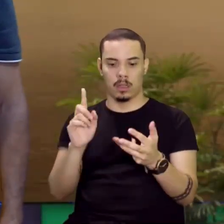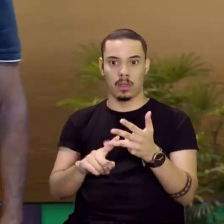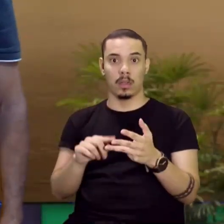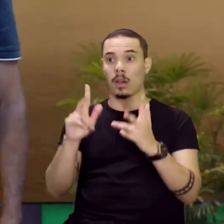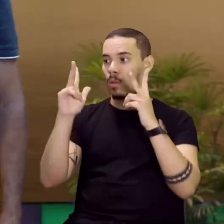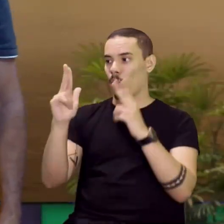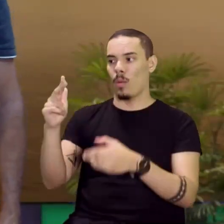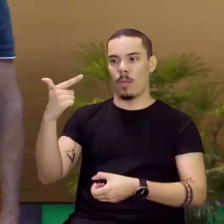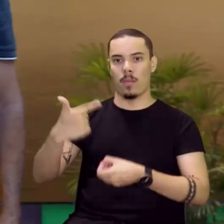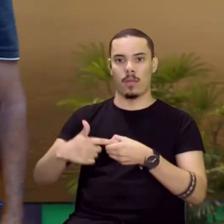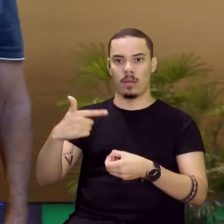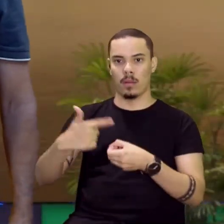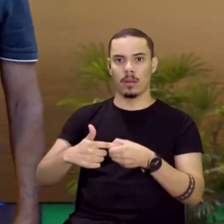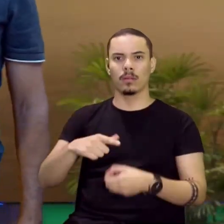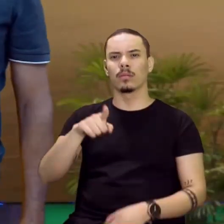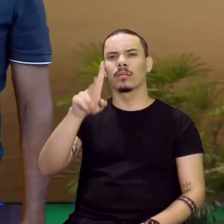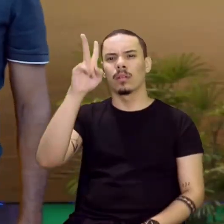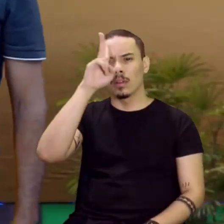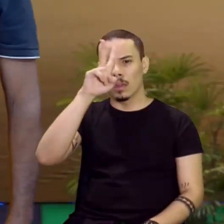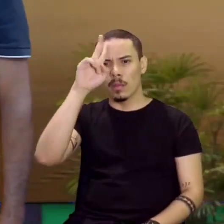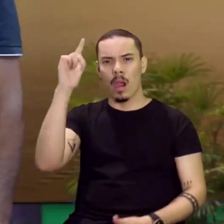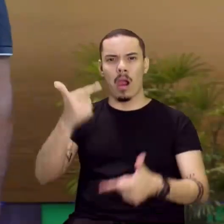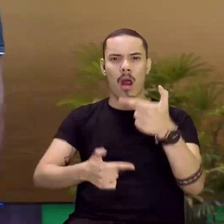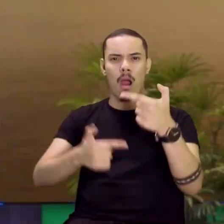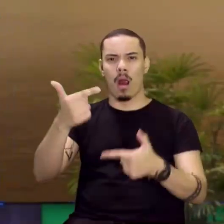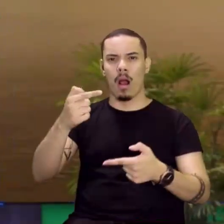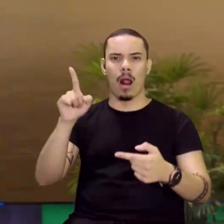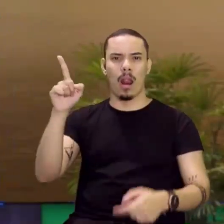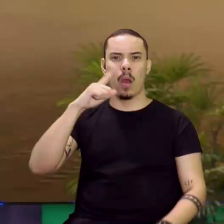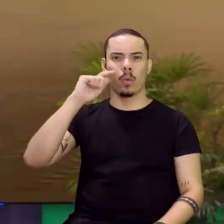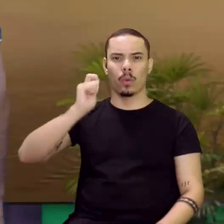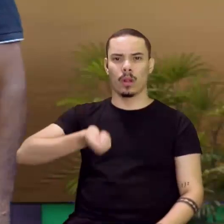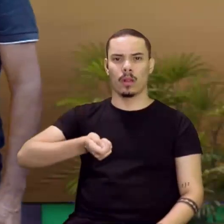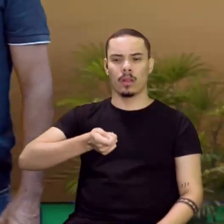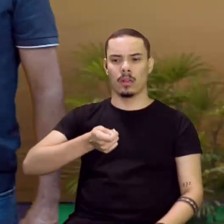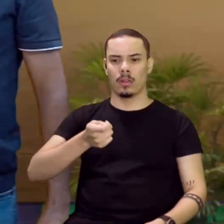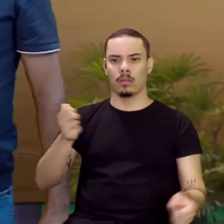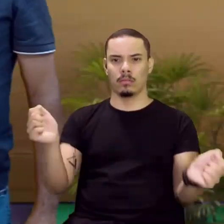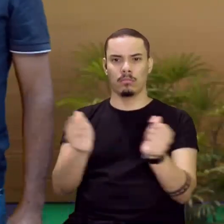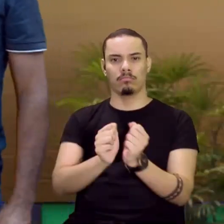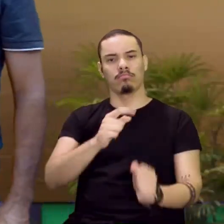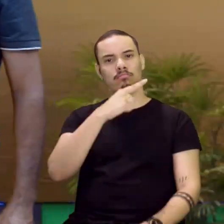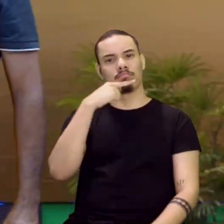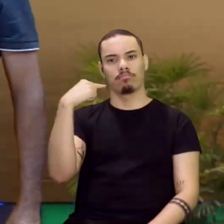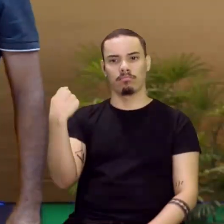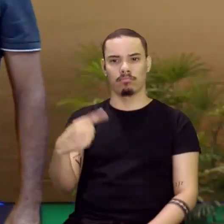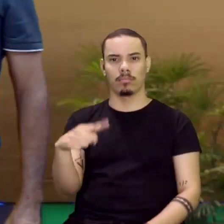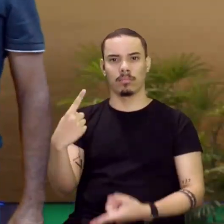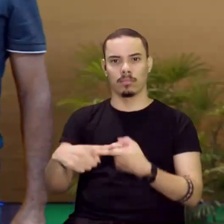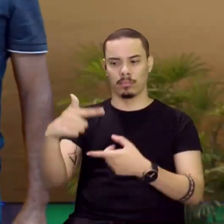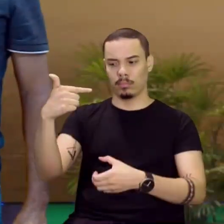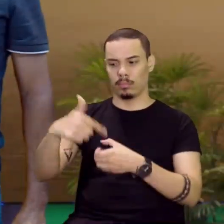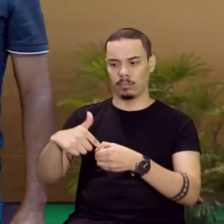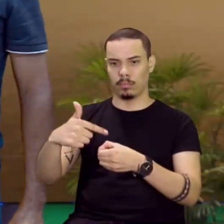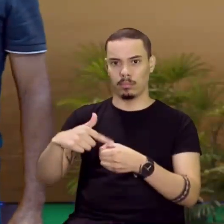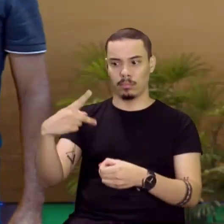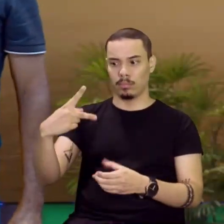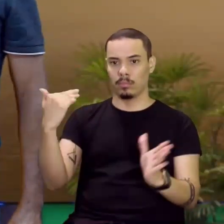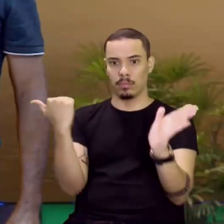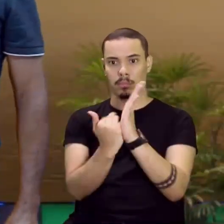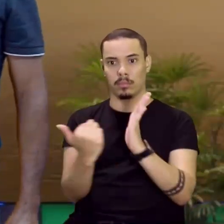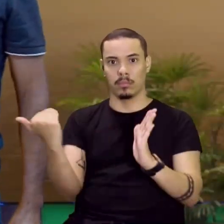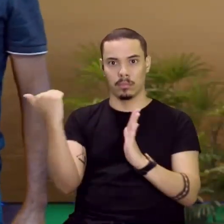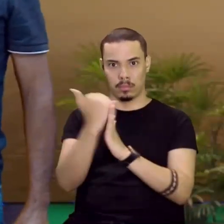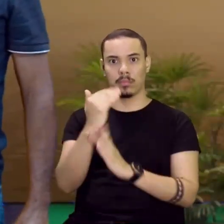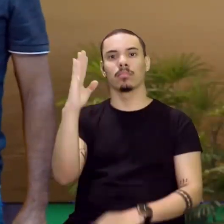de petróleo. Está lembrado agora aquela guerra que está tendo lá na Ucrânia, com a Rússia, o preço do petróleo subiu, e no Brasil